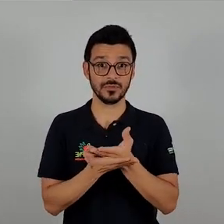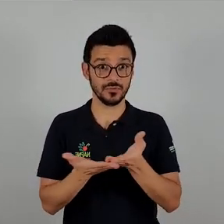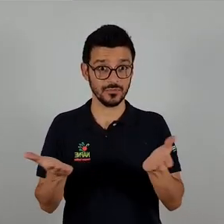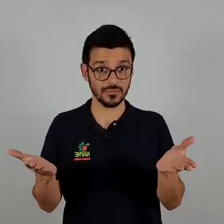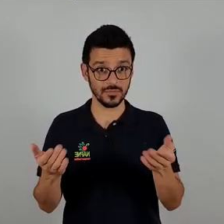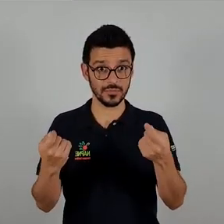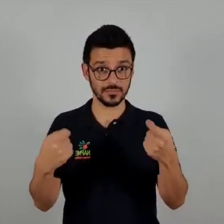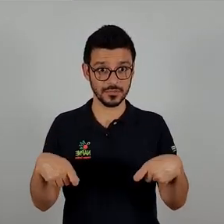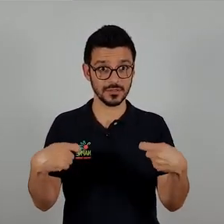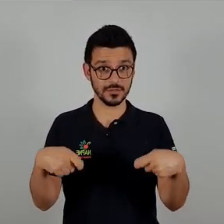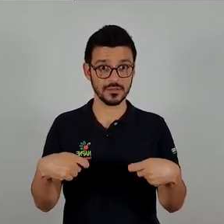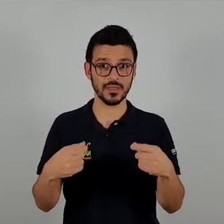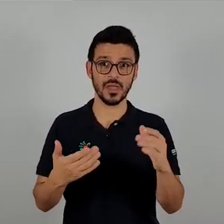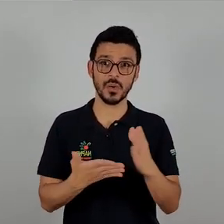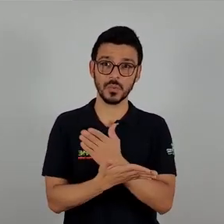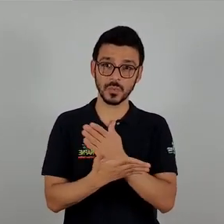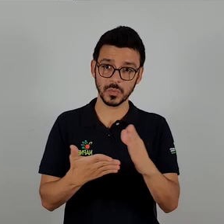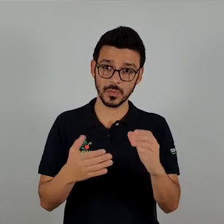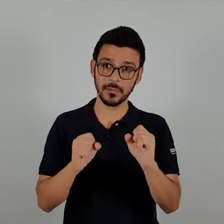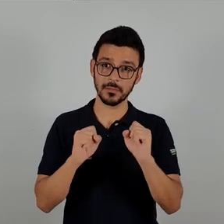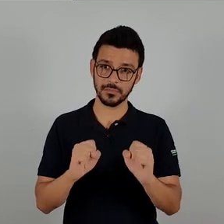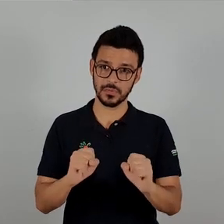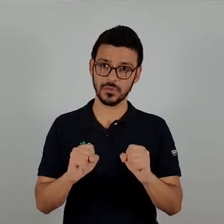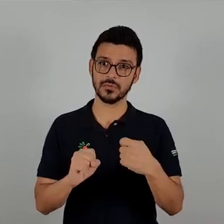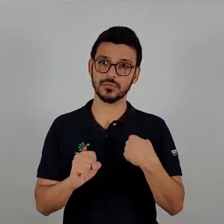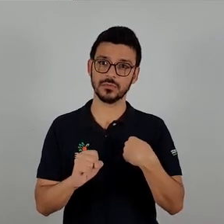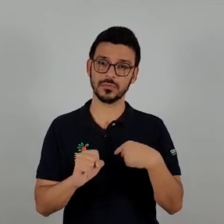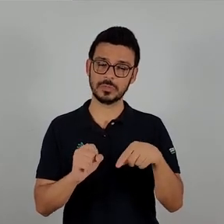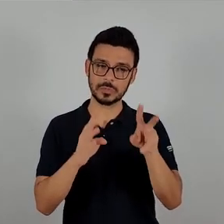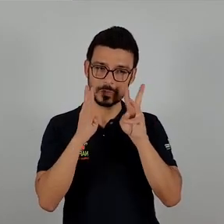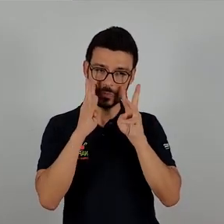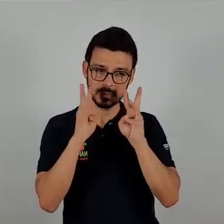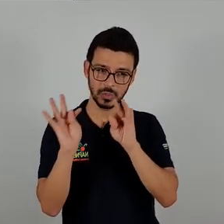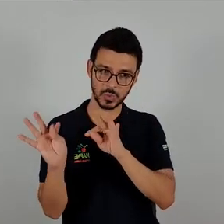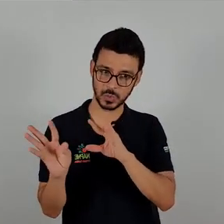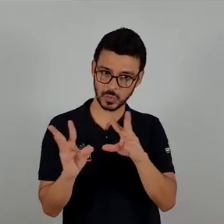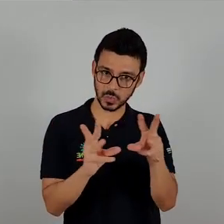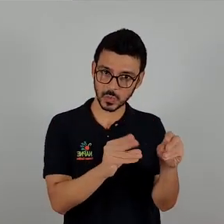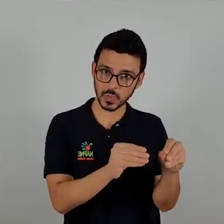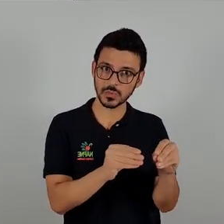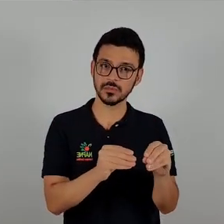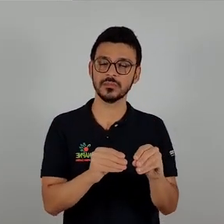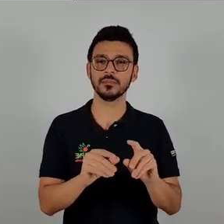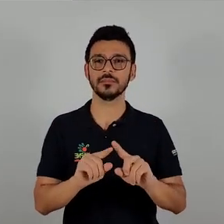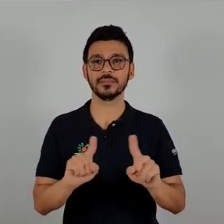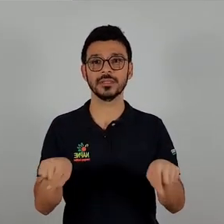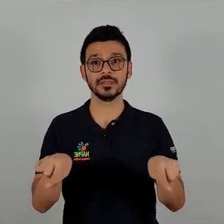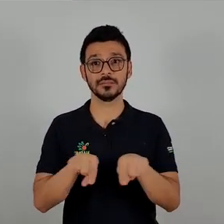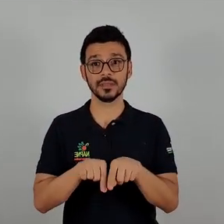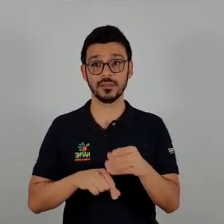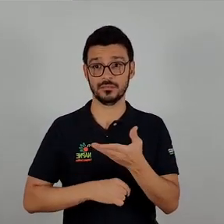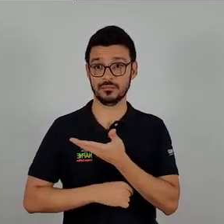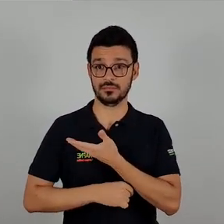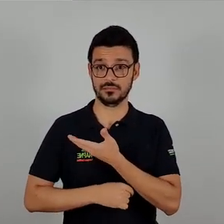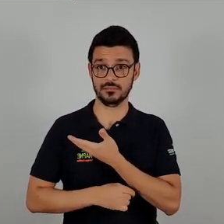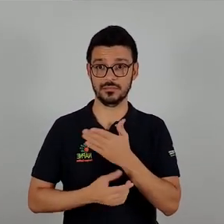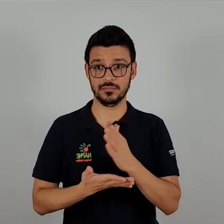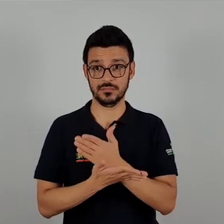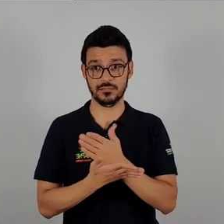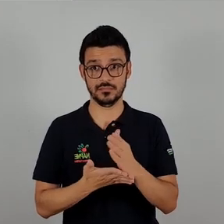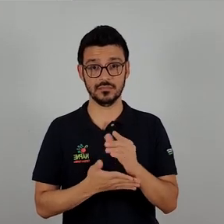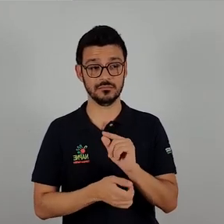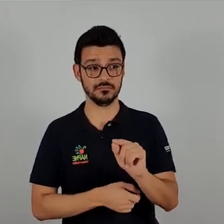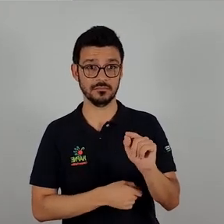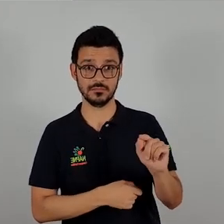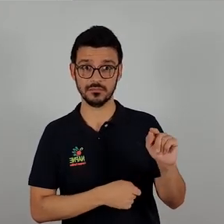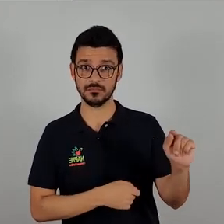aí na prática, assim como eu também faço mentoria para eles, então de qualquer jeito eu vou estar em sintonia. Agora, na humana, daí é comigo direto. Daí a gente